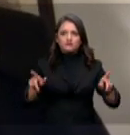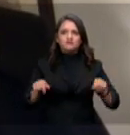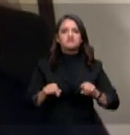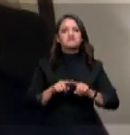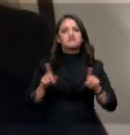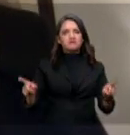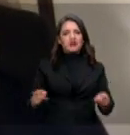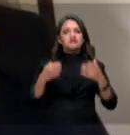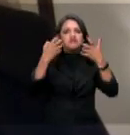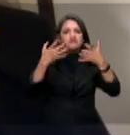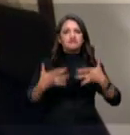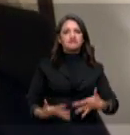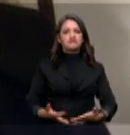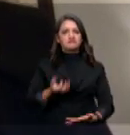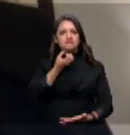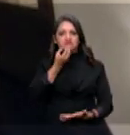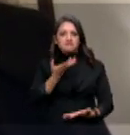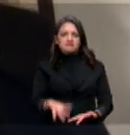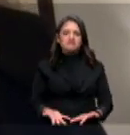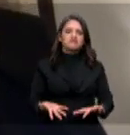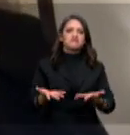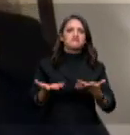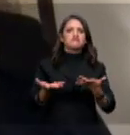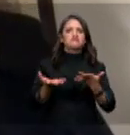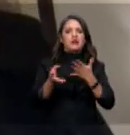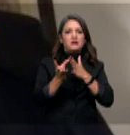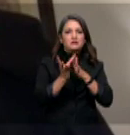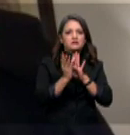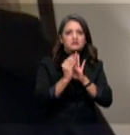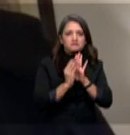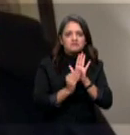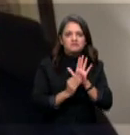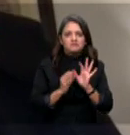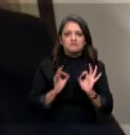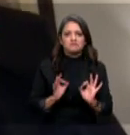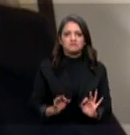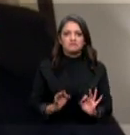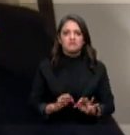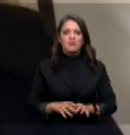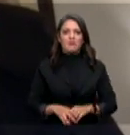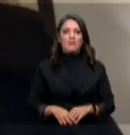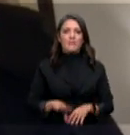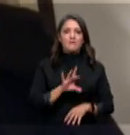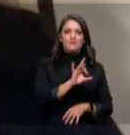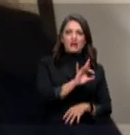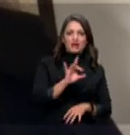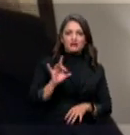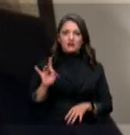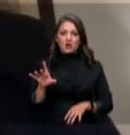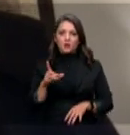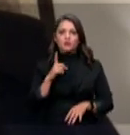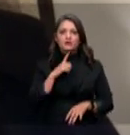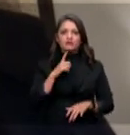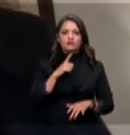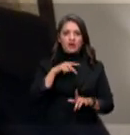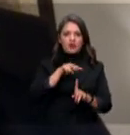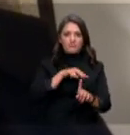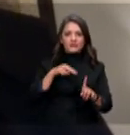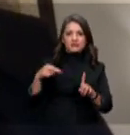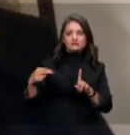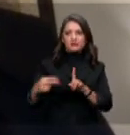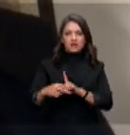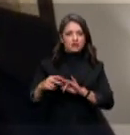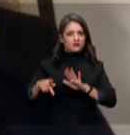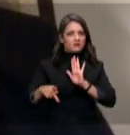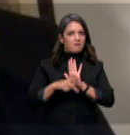gravata escura. Ao fundo, à esquerda, uma cortina clara, assim como as paredes e o teto.